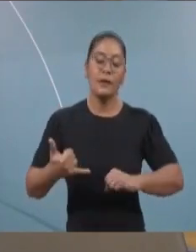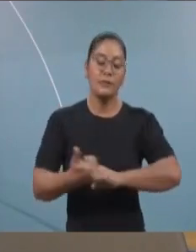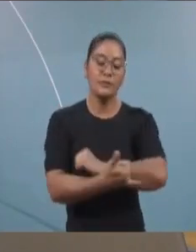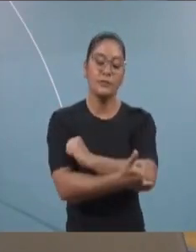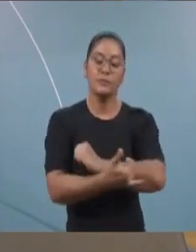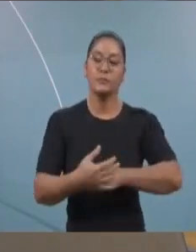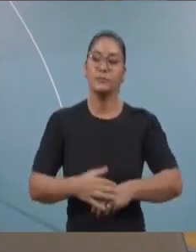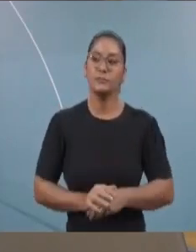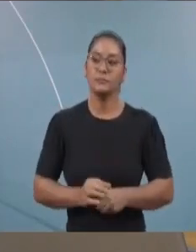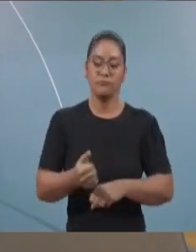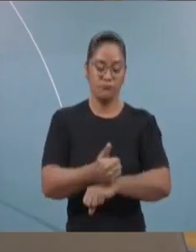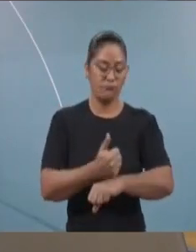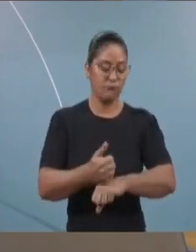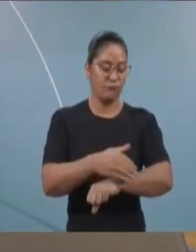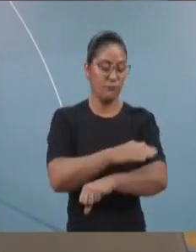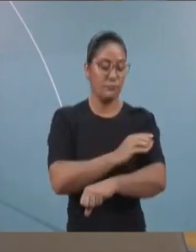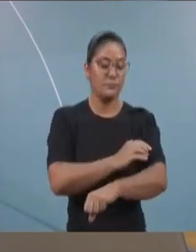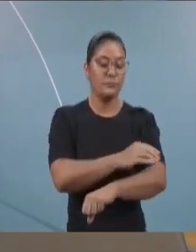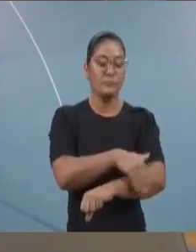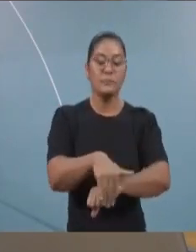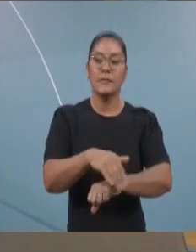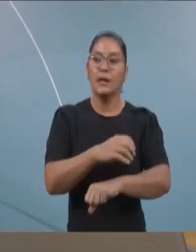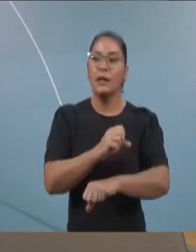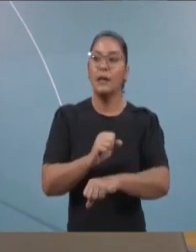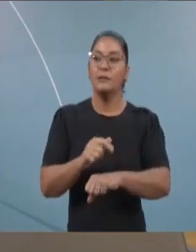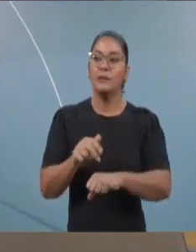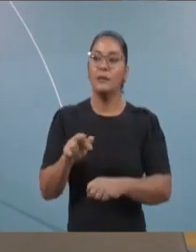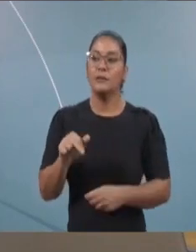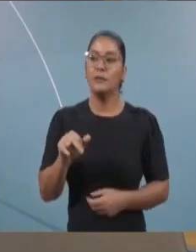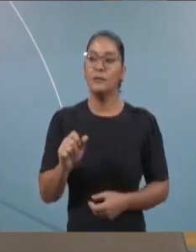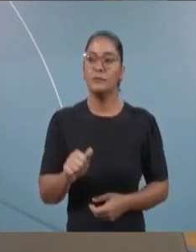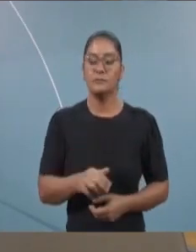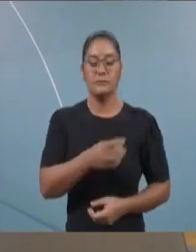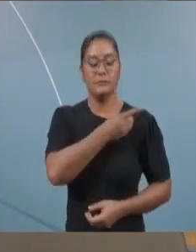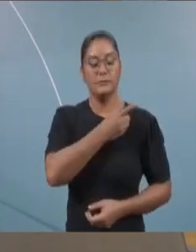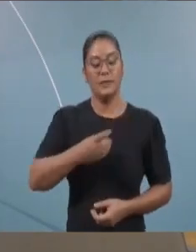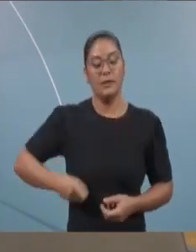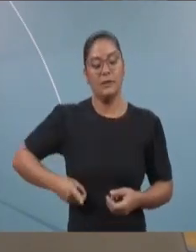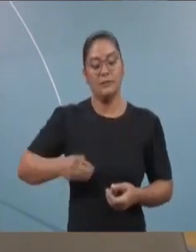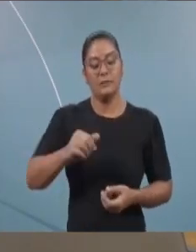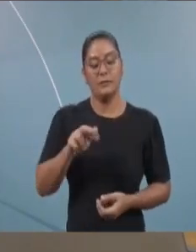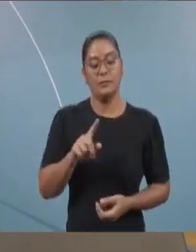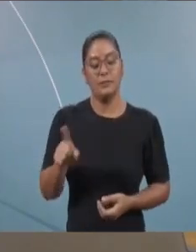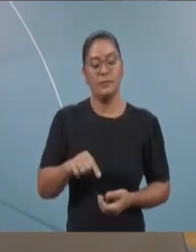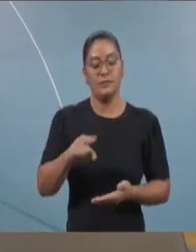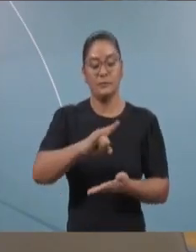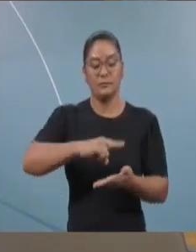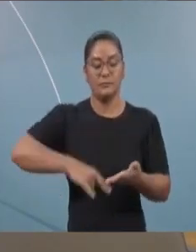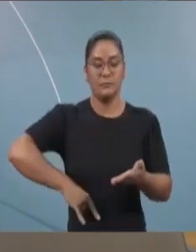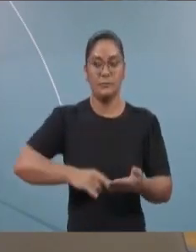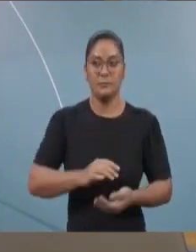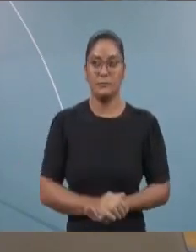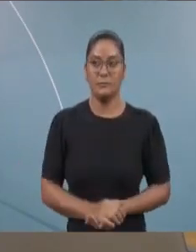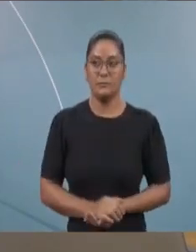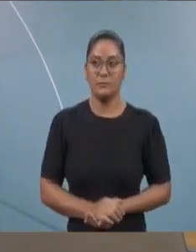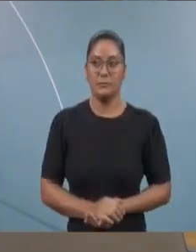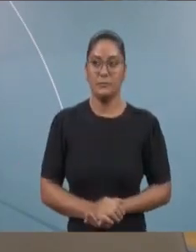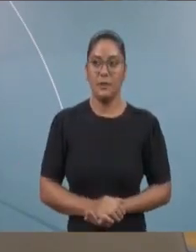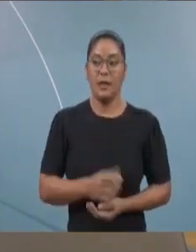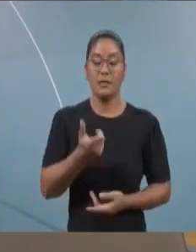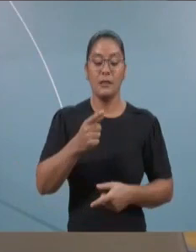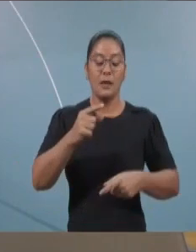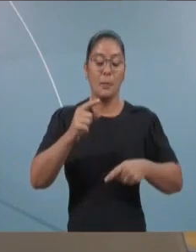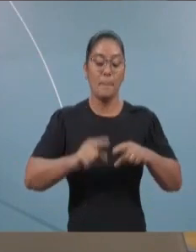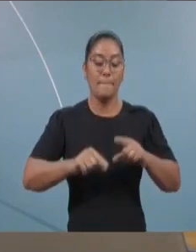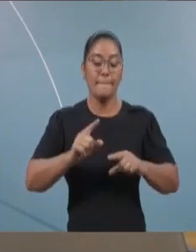manutenção do calçamento da Rua Nova Andradina requerimento do deputado Lu Eduardo requer o reabastecimento farmacêutico de materiais